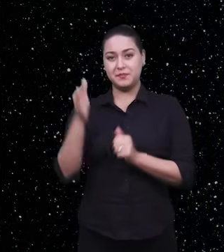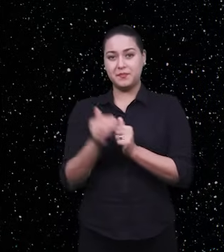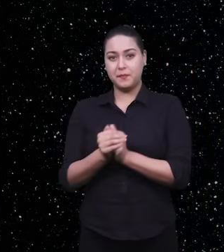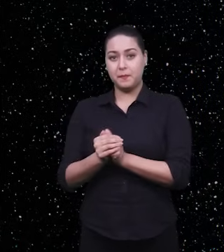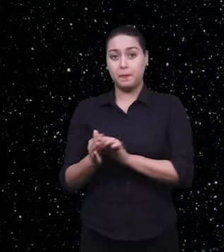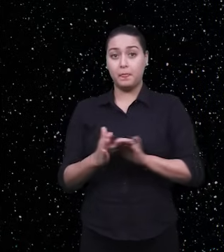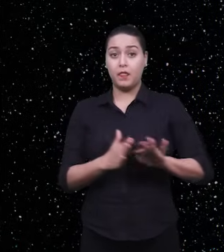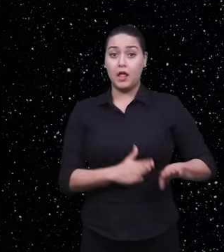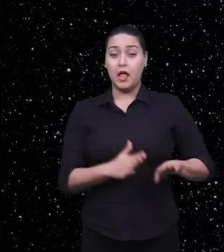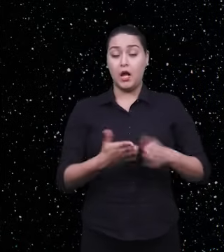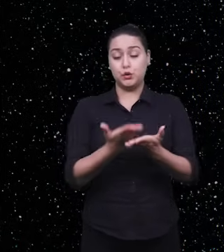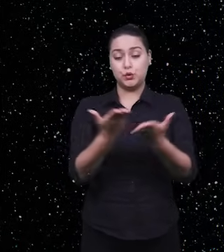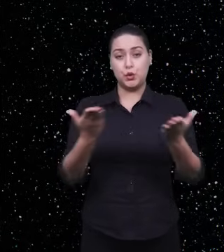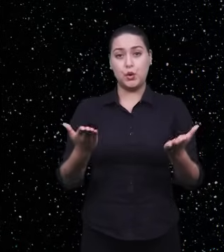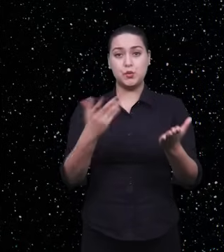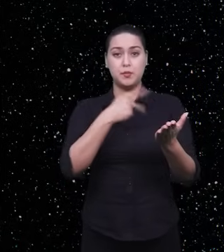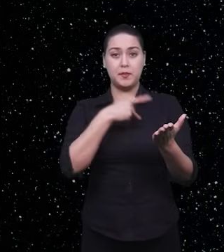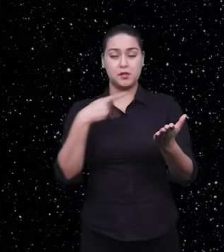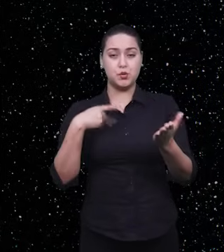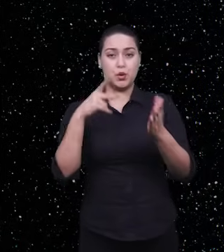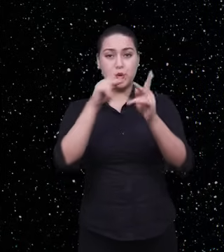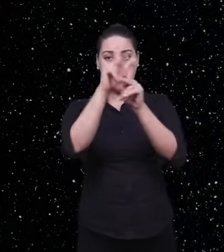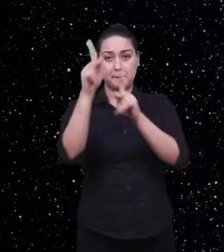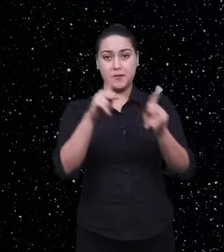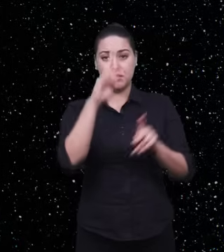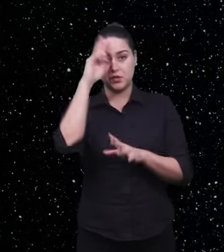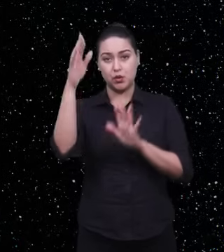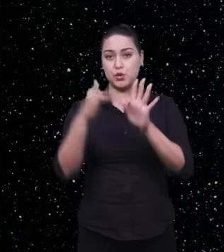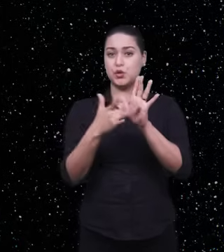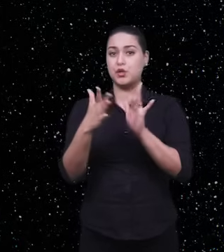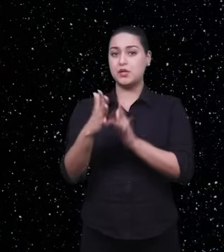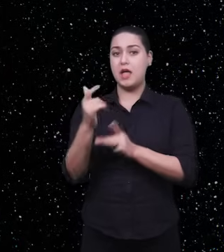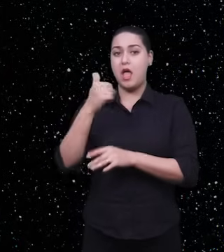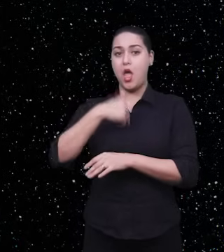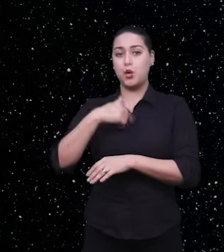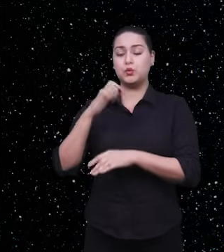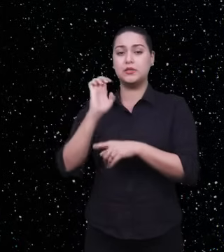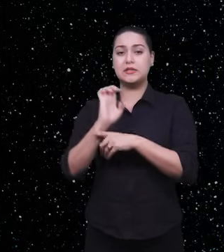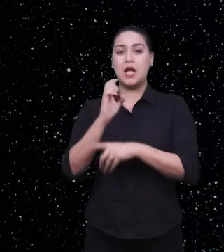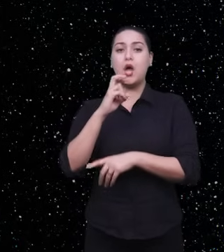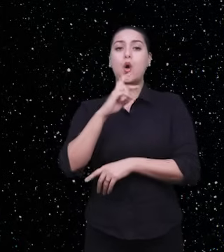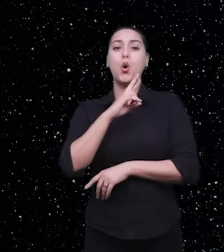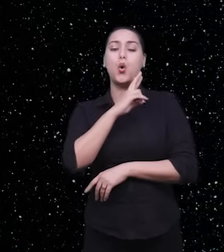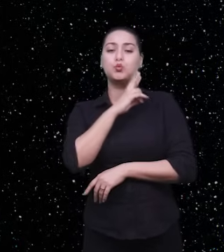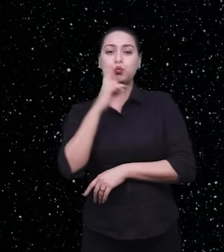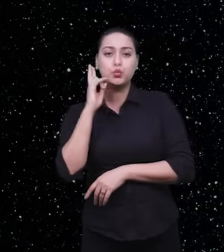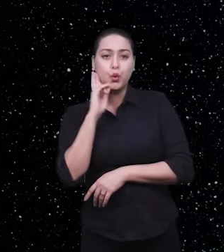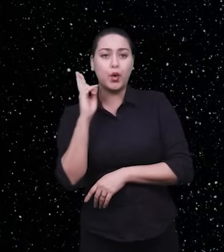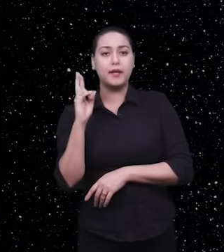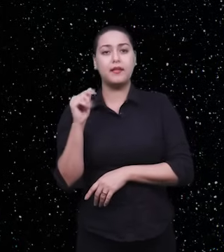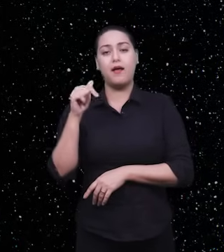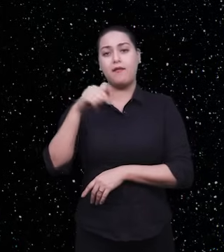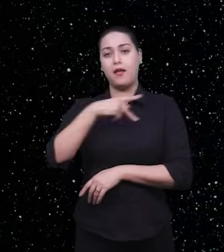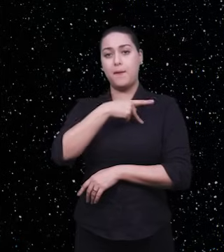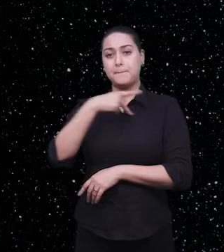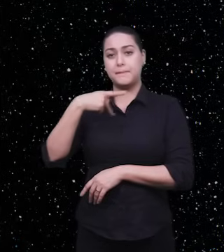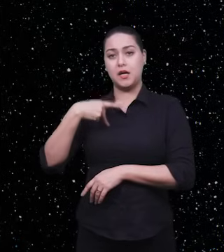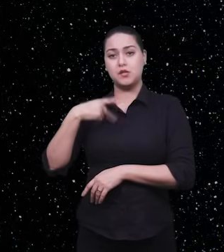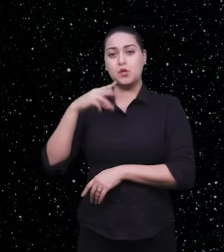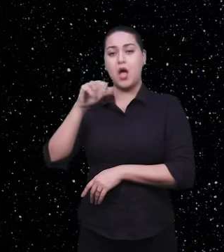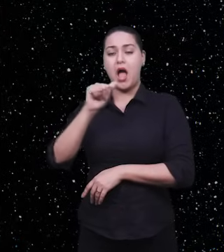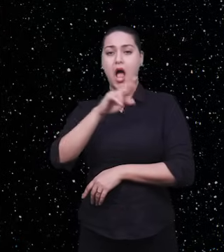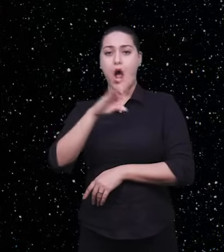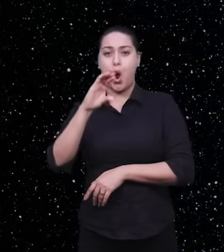pastores com a paz do Senhor Jesus. Me chamo Cristiane, eu sou do estado de Rondônia, da cidade de Cerejeiras, no ministério do